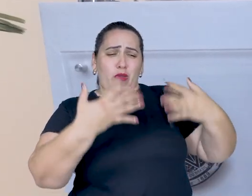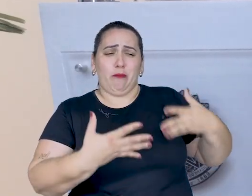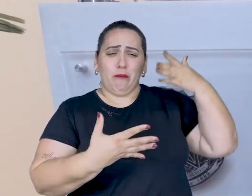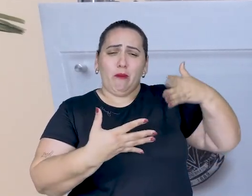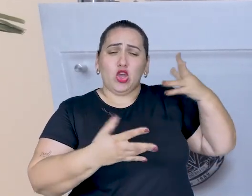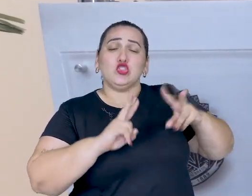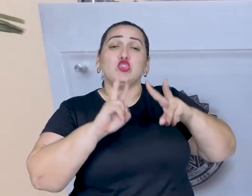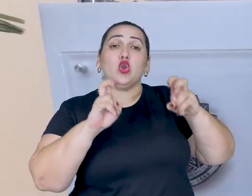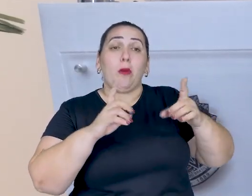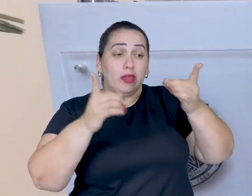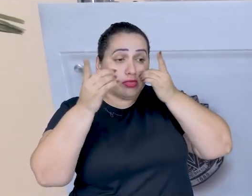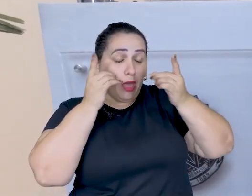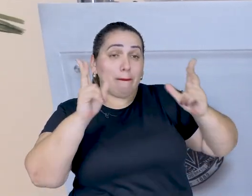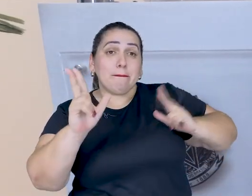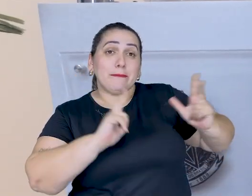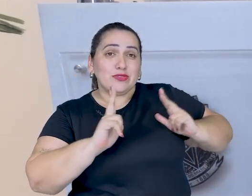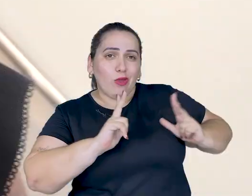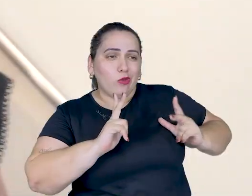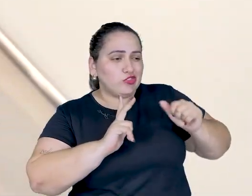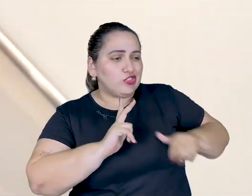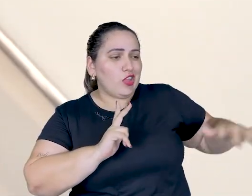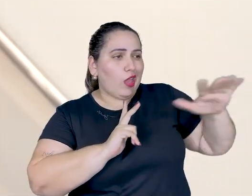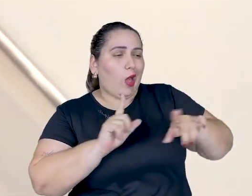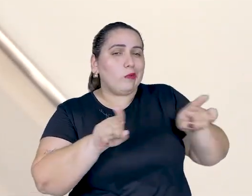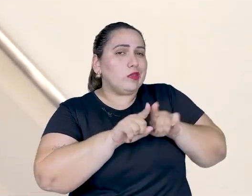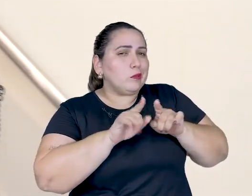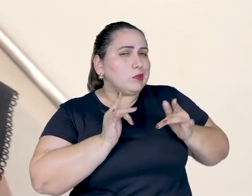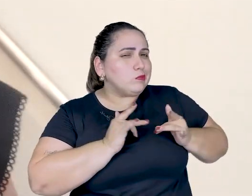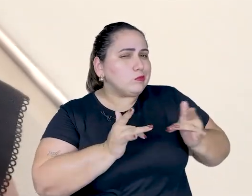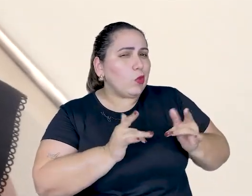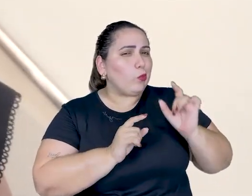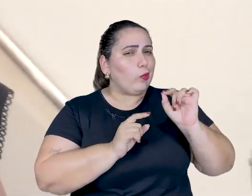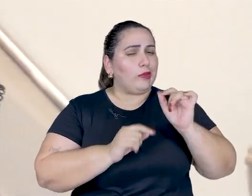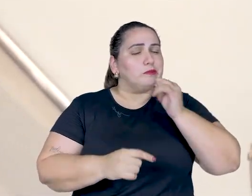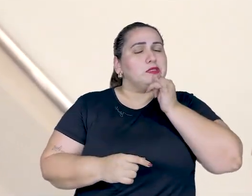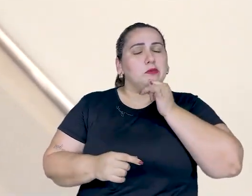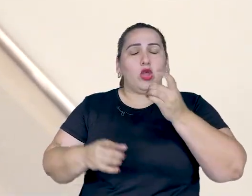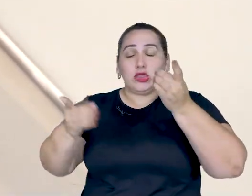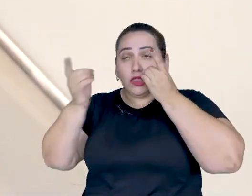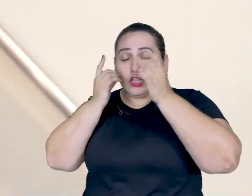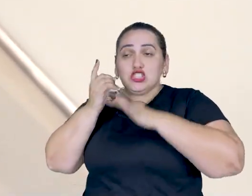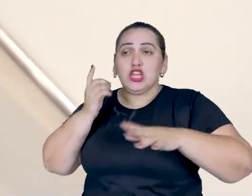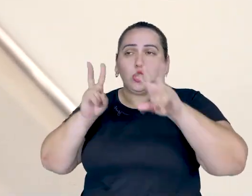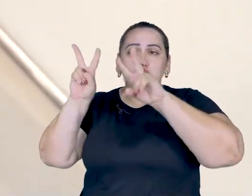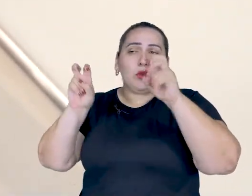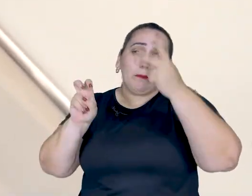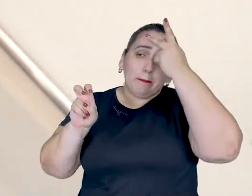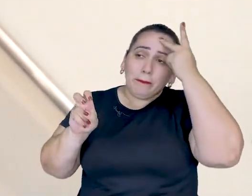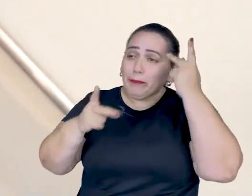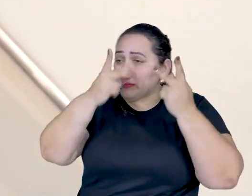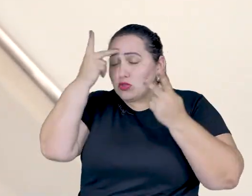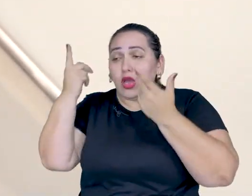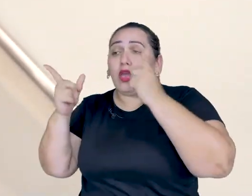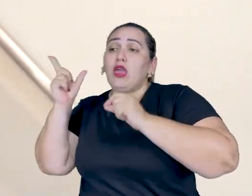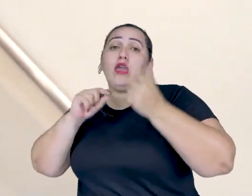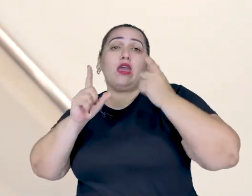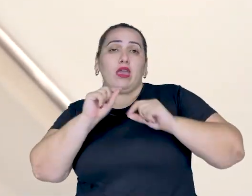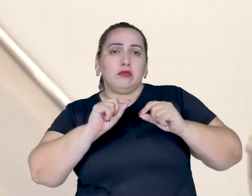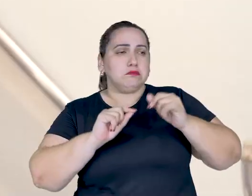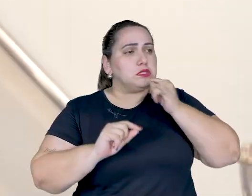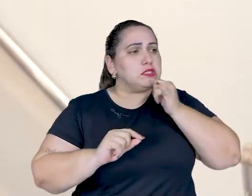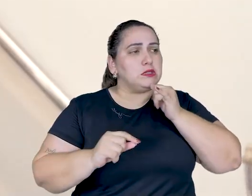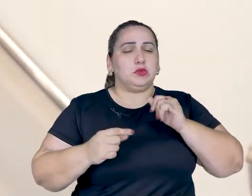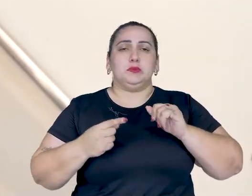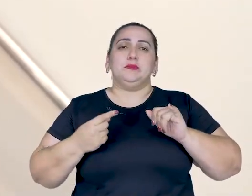pessoais e dados pessoais sensíveis. Dados pessoais são dados que identificam uma pessoa natural, que identificam ou tornam